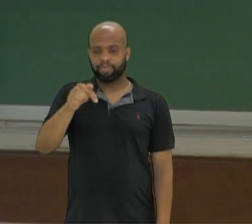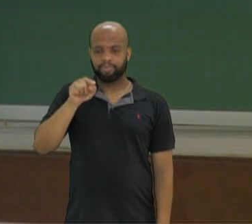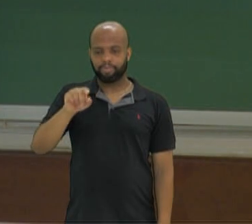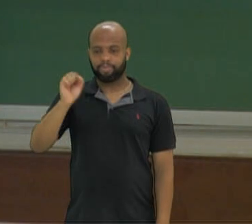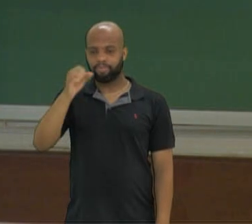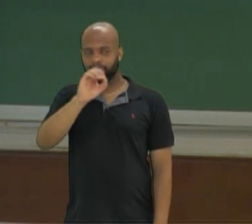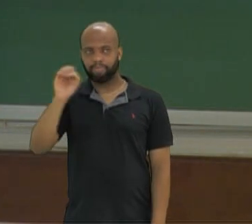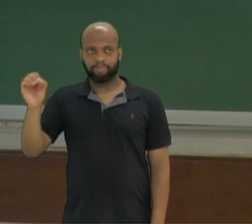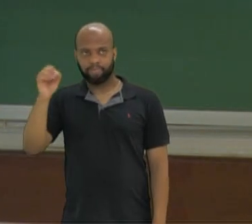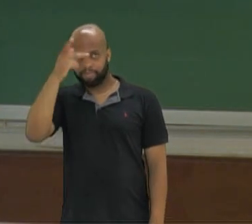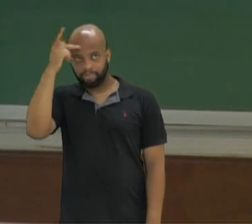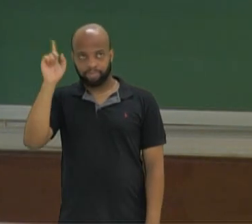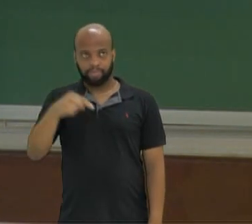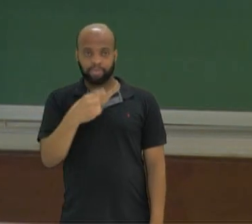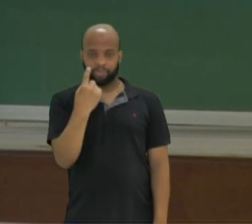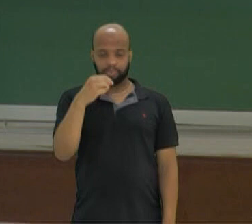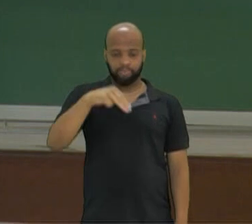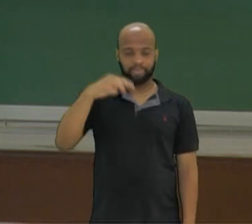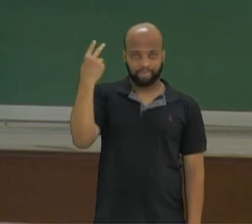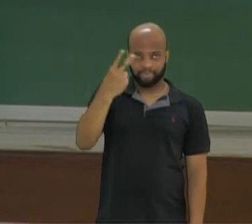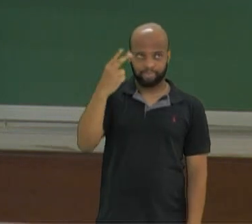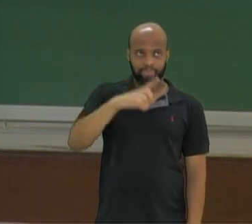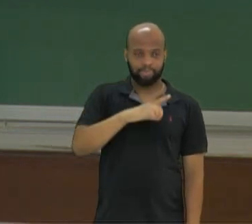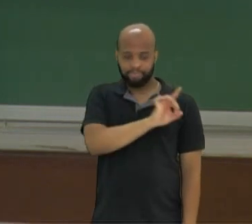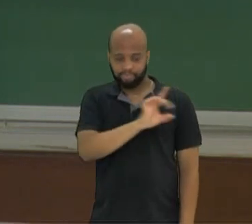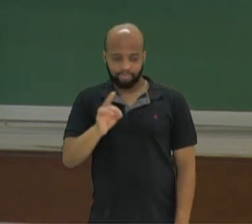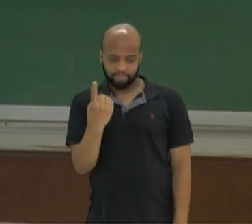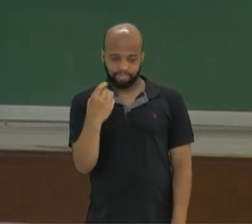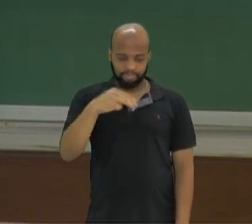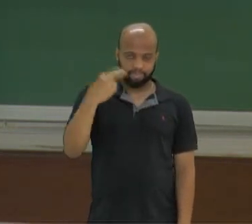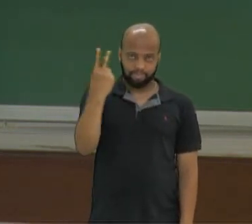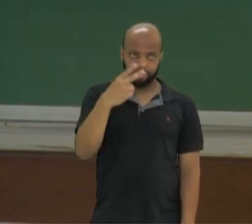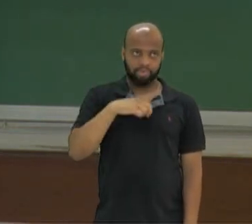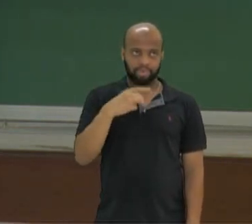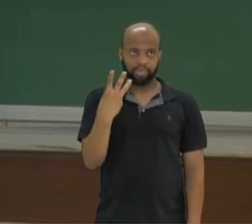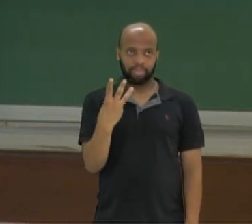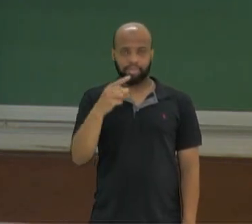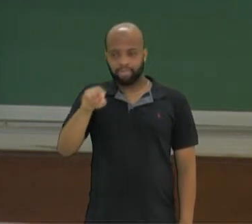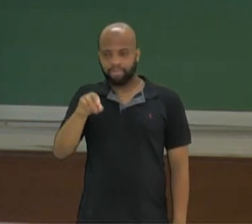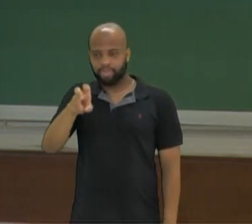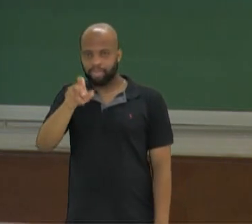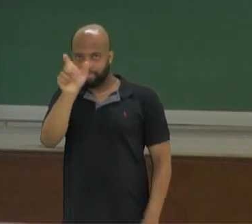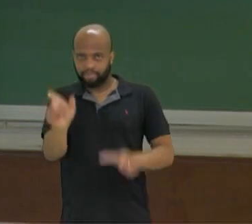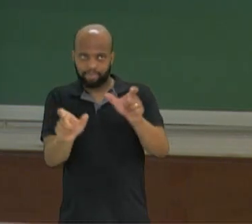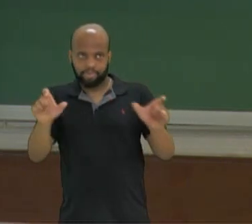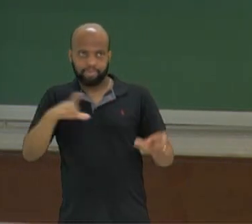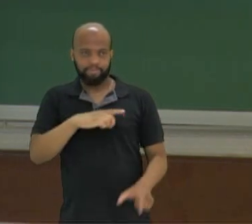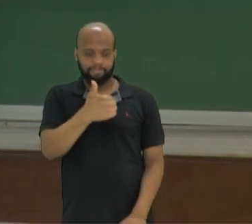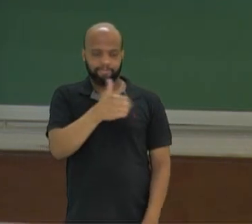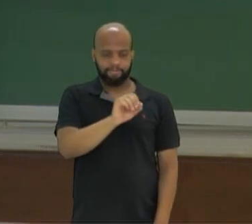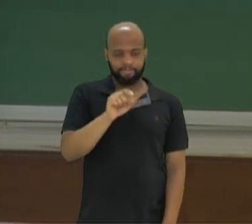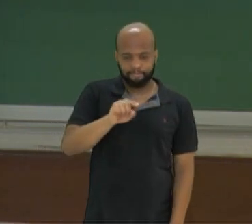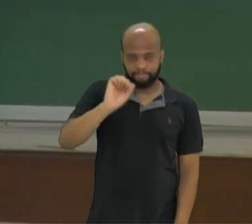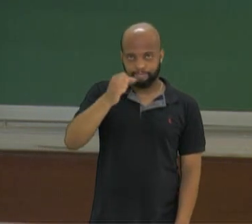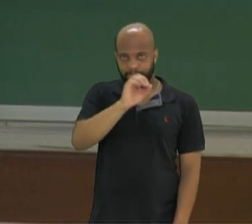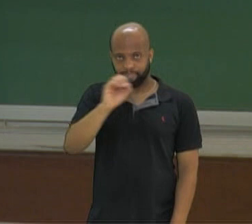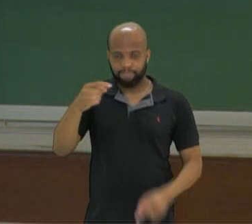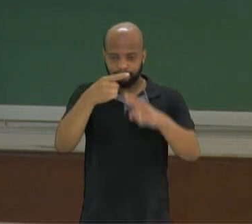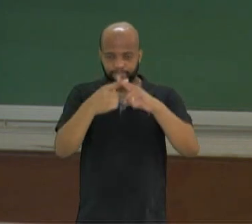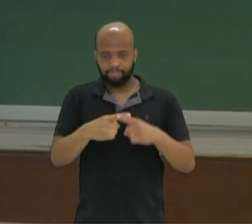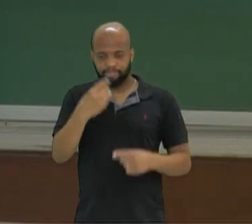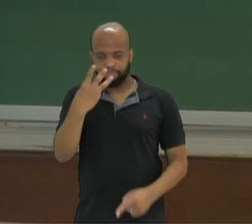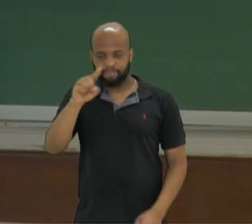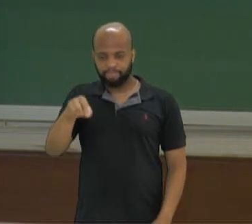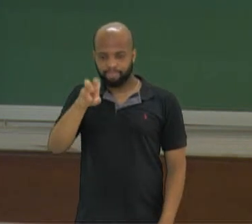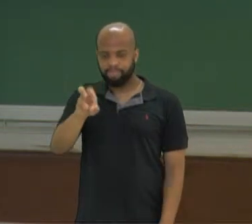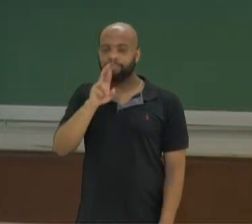37.800 pessoas. Eu falei 1 metro é 1 metro quadrado, tá? A cada 1 metro quadrado, cerca de 3 pessoas e meia. 10.800 vezes 3,5,